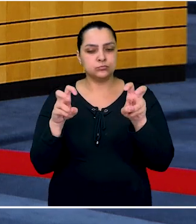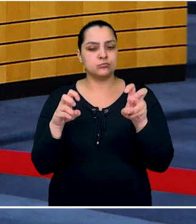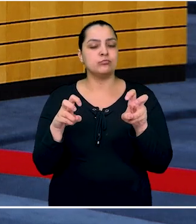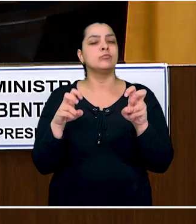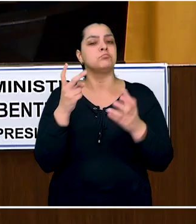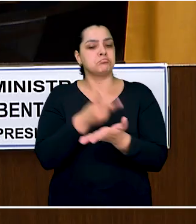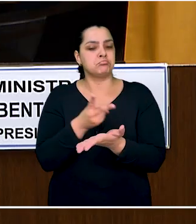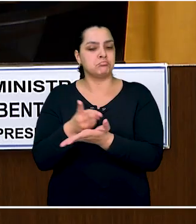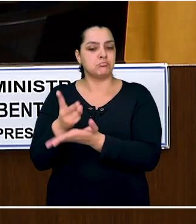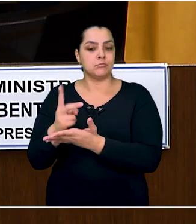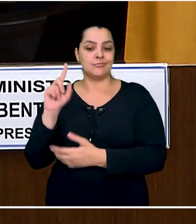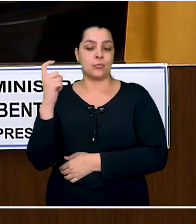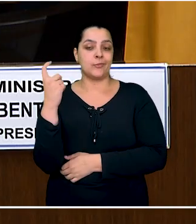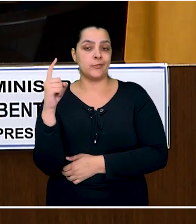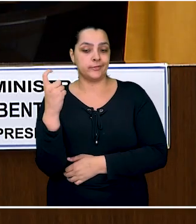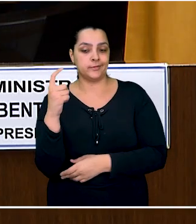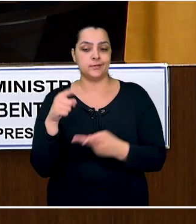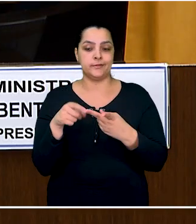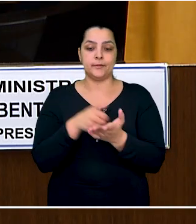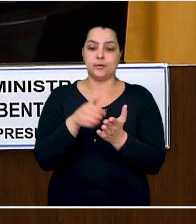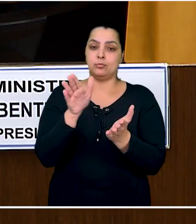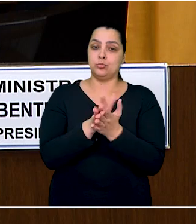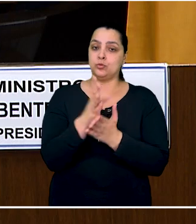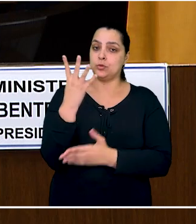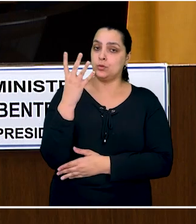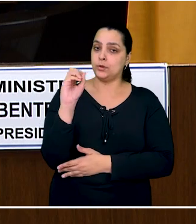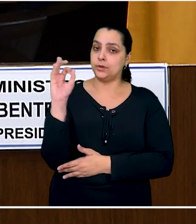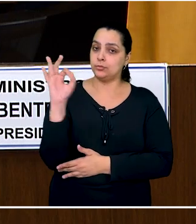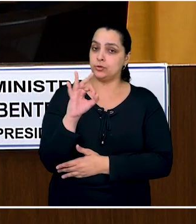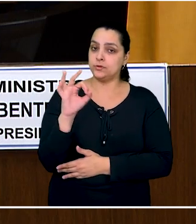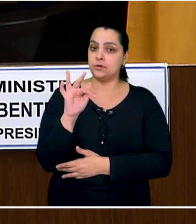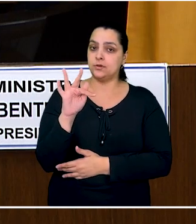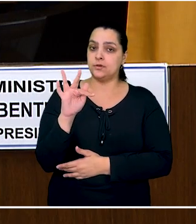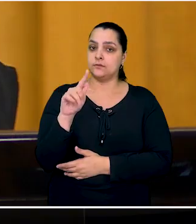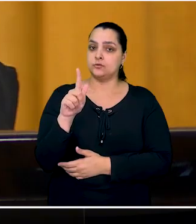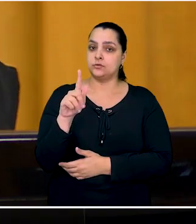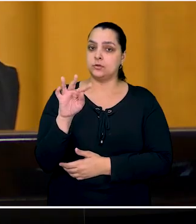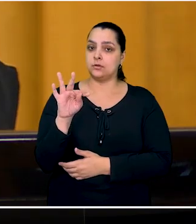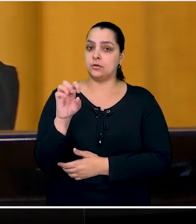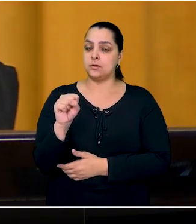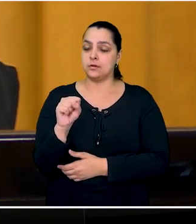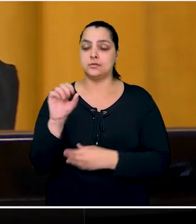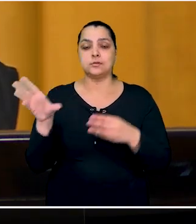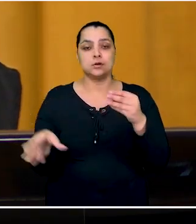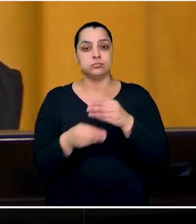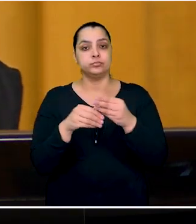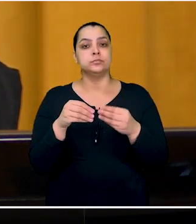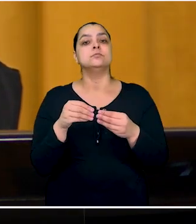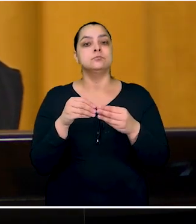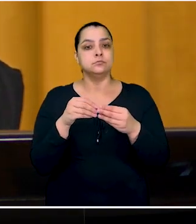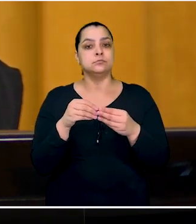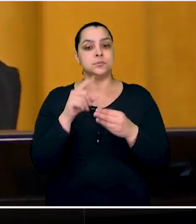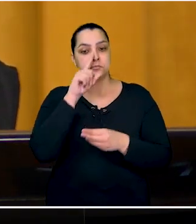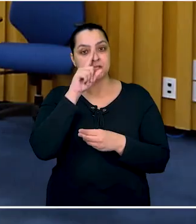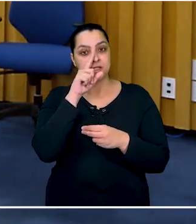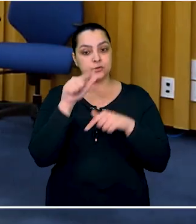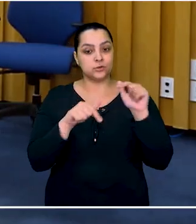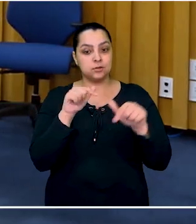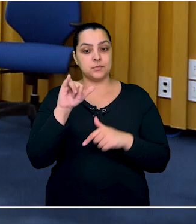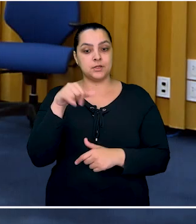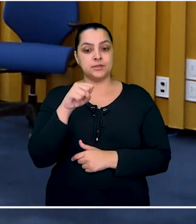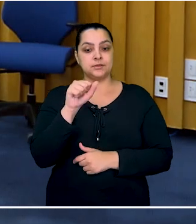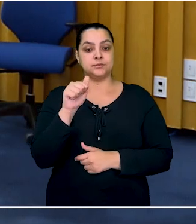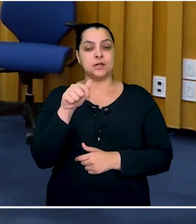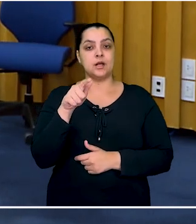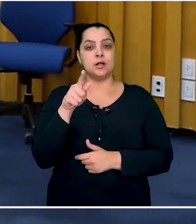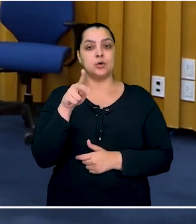mais recorrentes foram horas extras, multa de 40% do FGTS e adicional de insalubridade. Tivemos